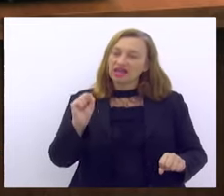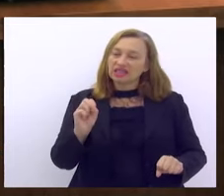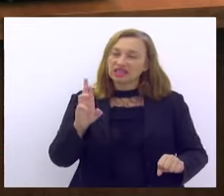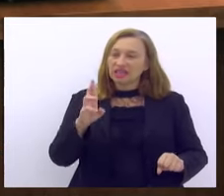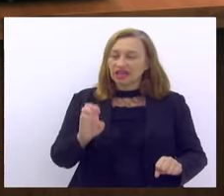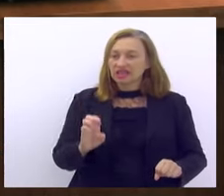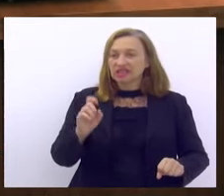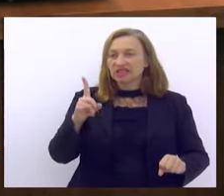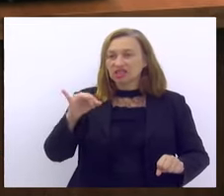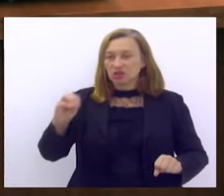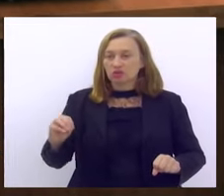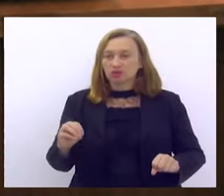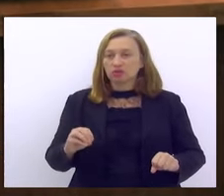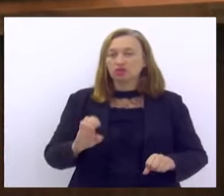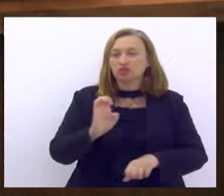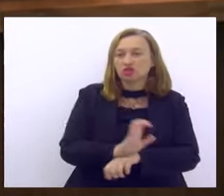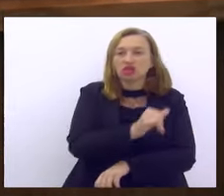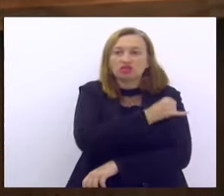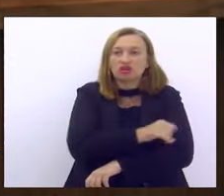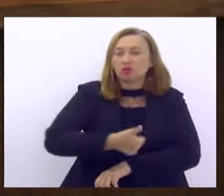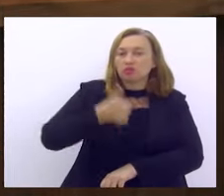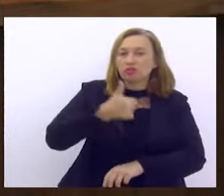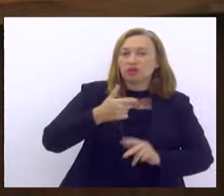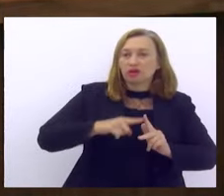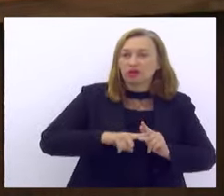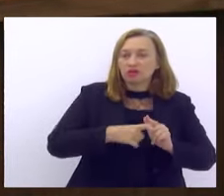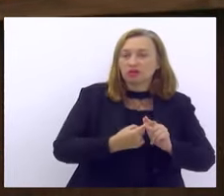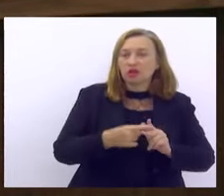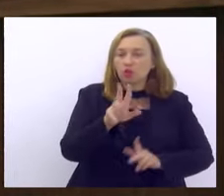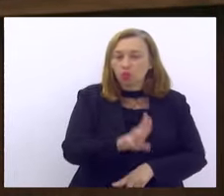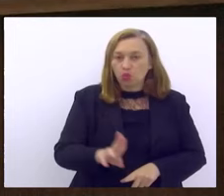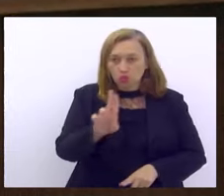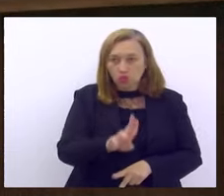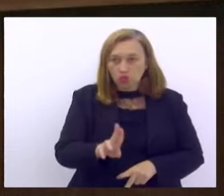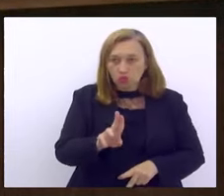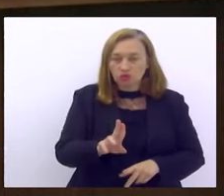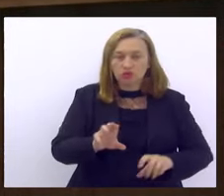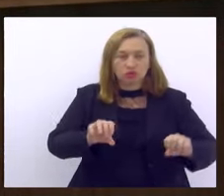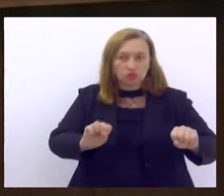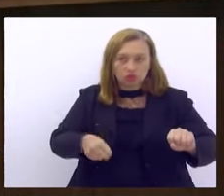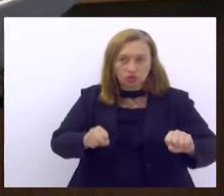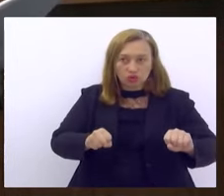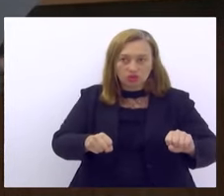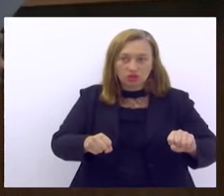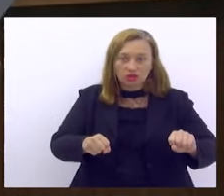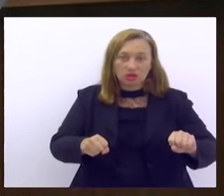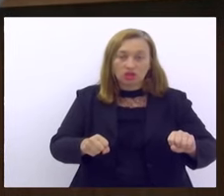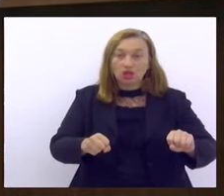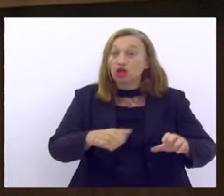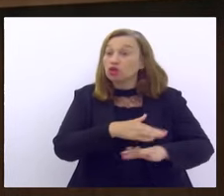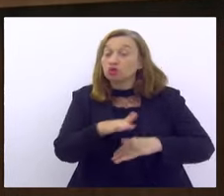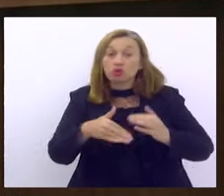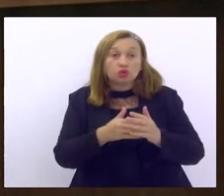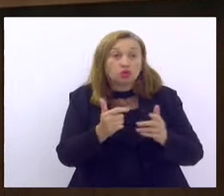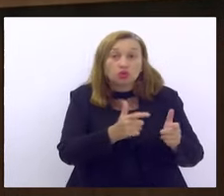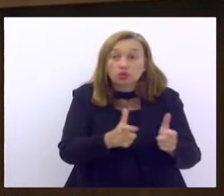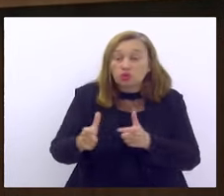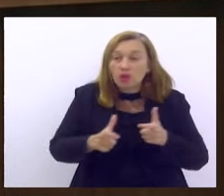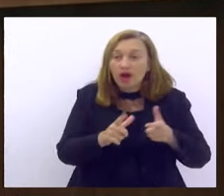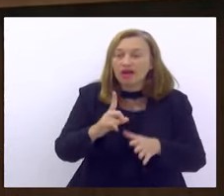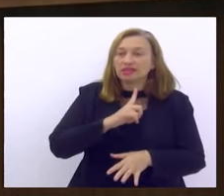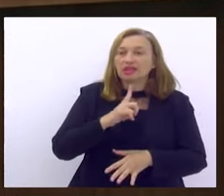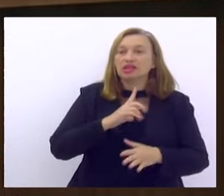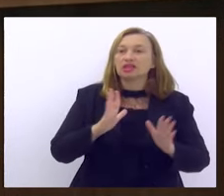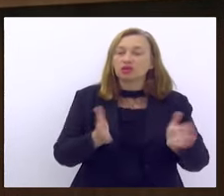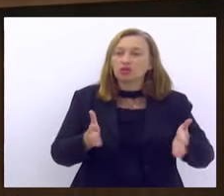ser o primeiro estado hoje, deputado Felipe Pobel, a regulamentar o uso desses ciclomotores, que virou uma febre no país inteiro. Então, a nossa iniciativa